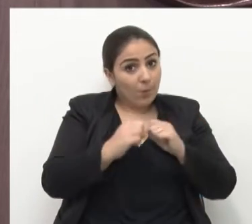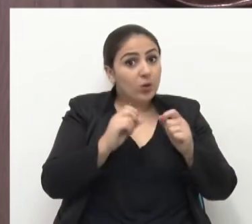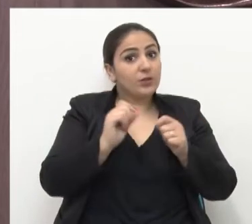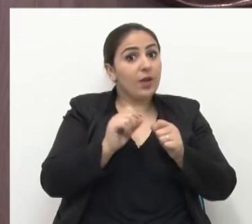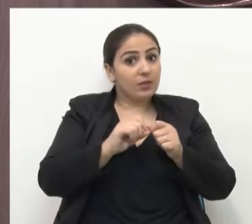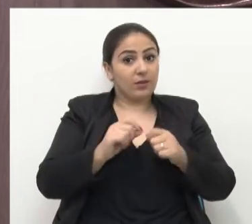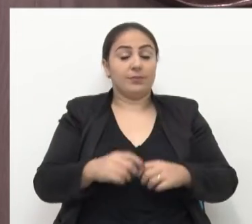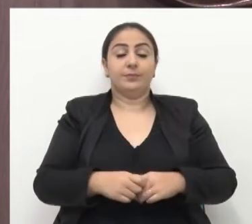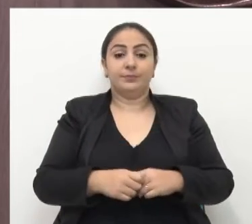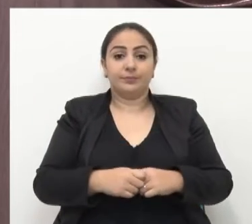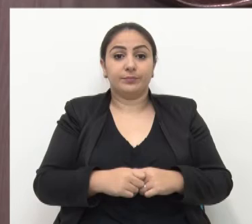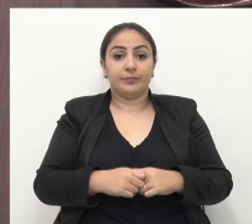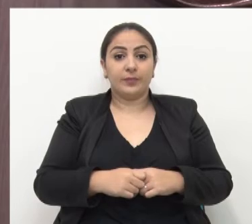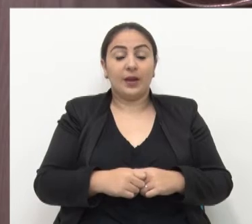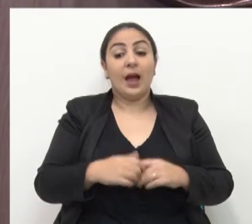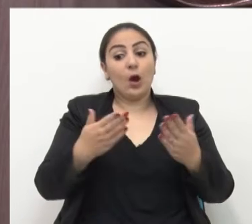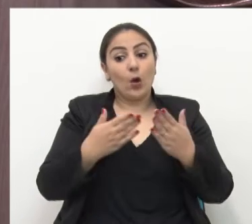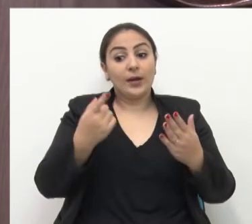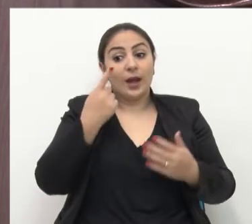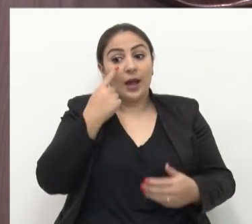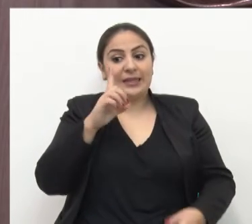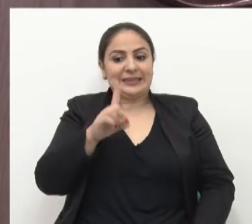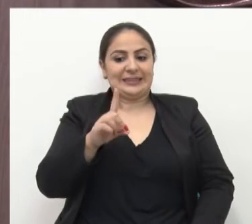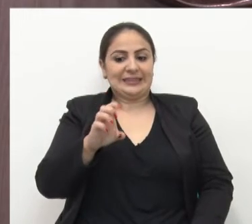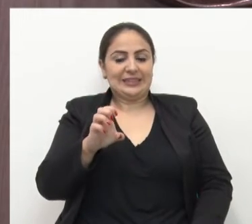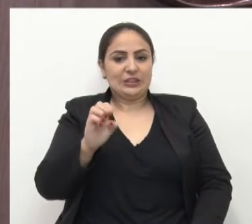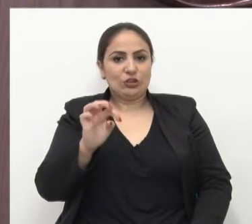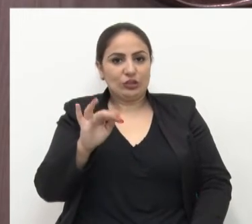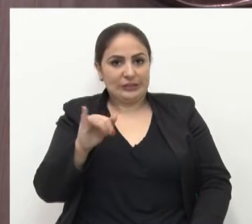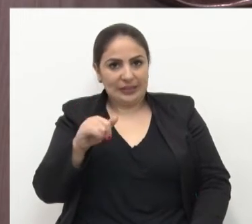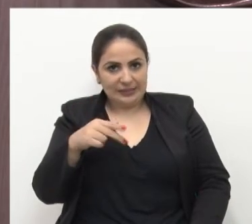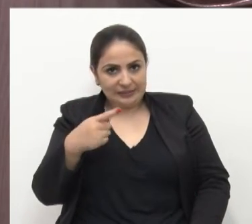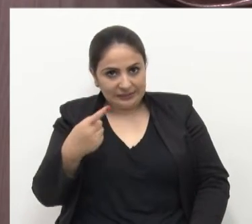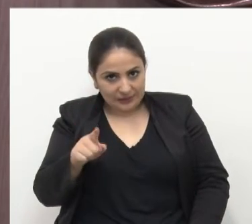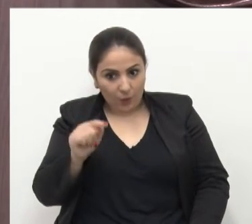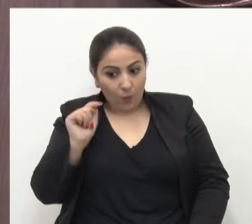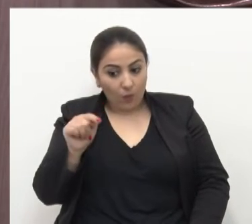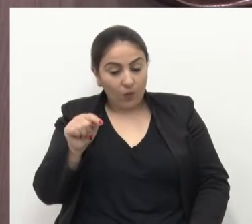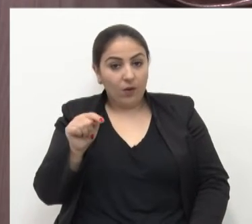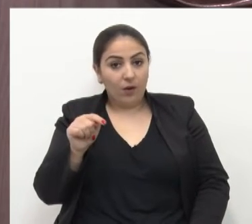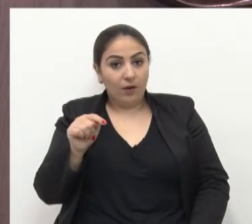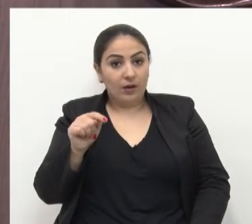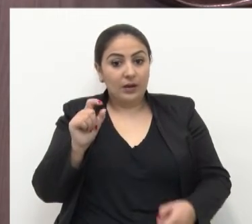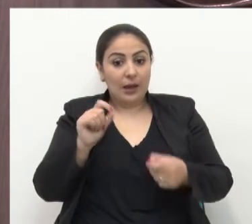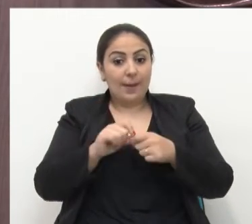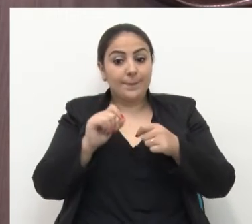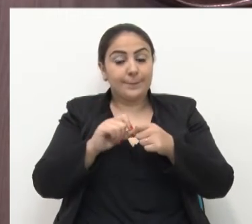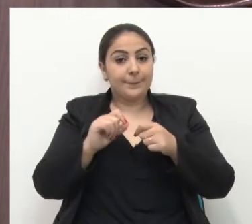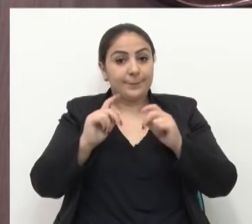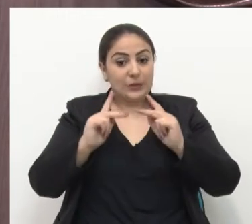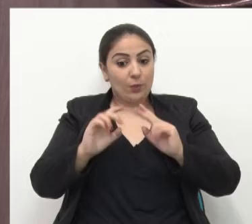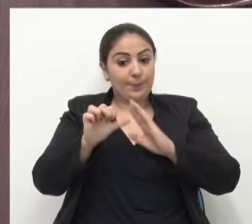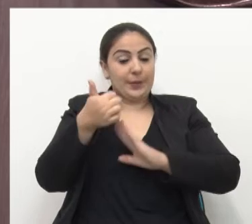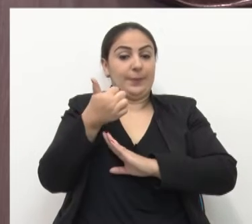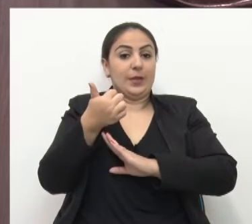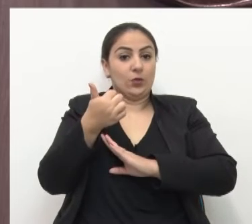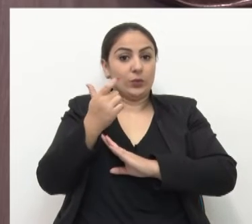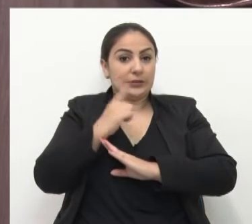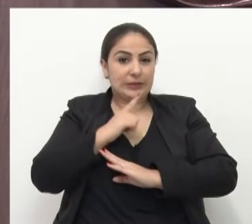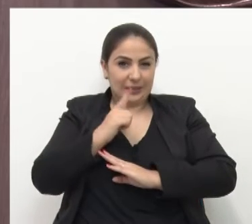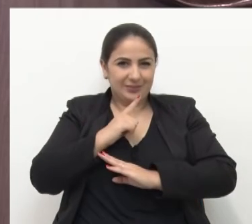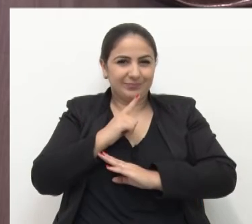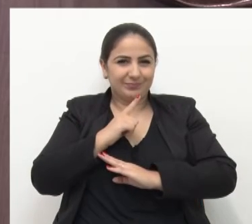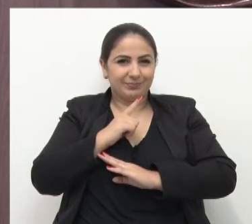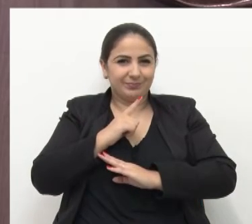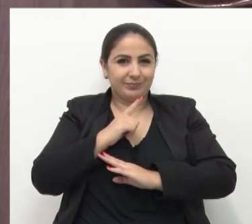renda ele pode fazer ea destinação essa sim ela só é feita por aqueles que têm primeiro